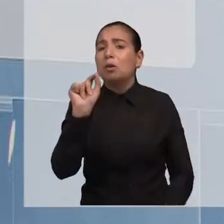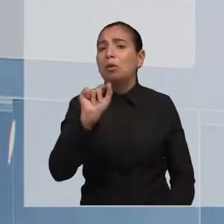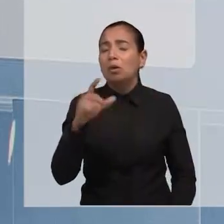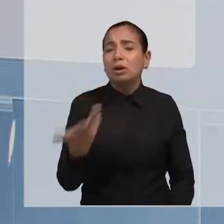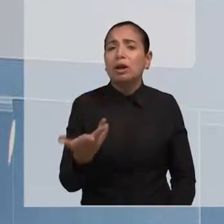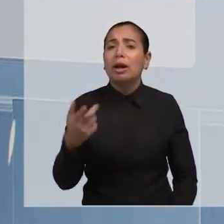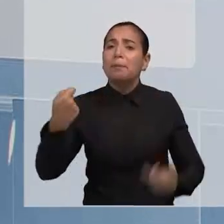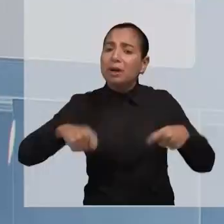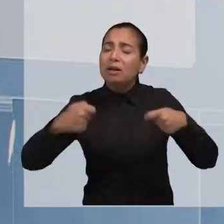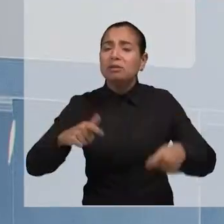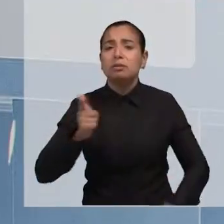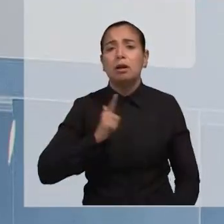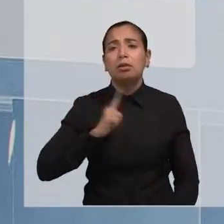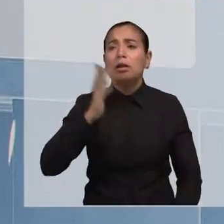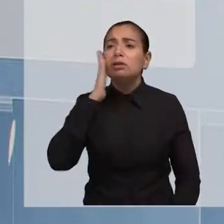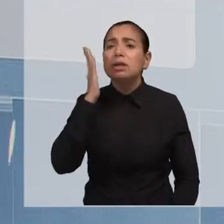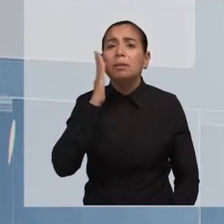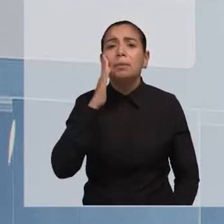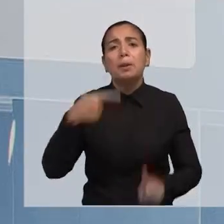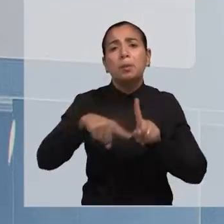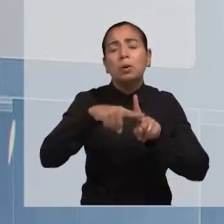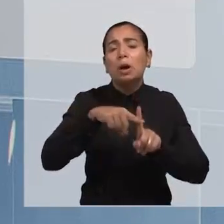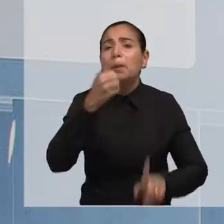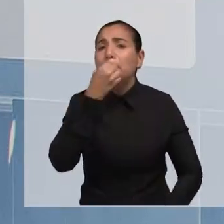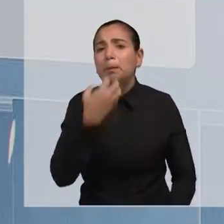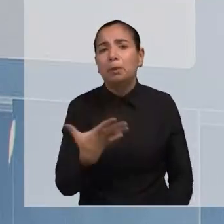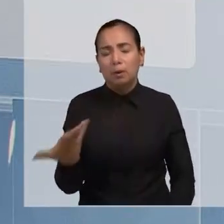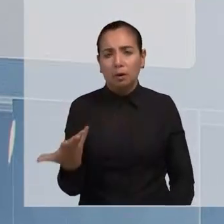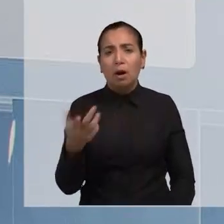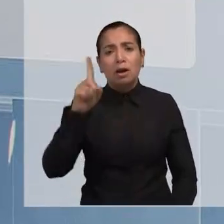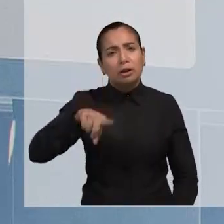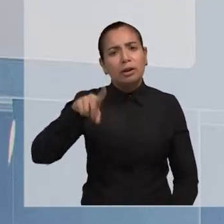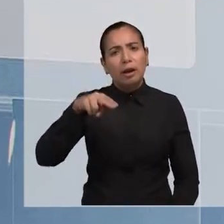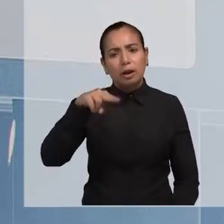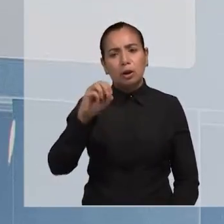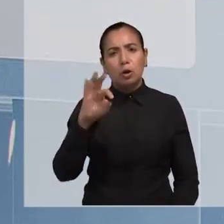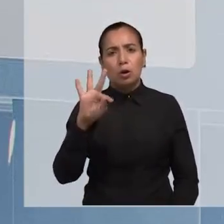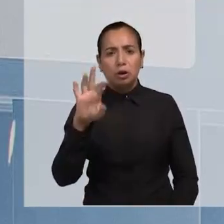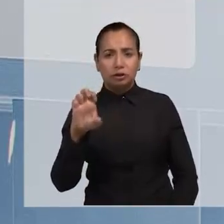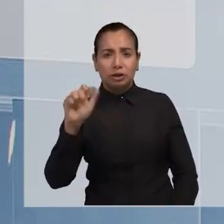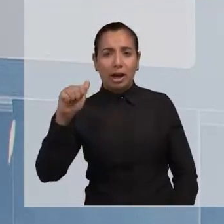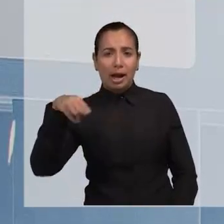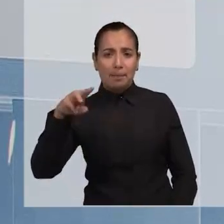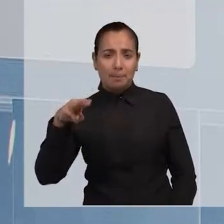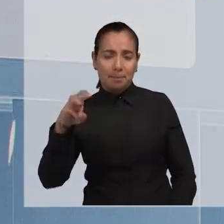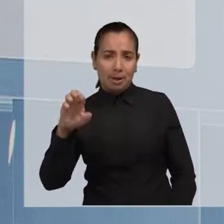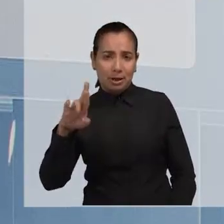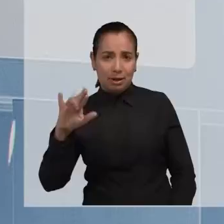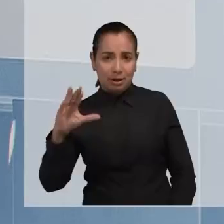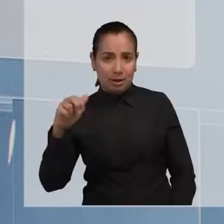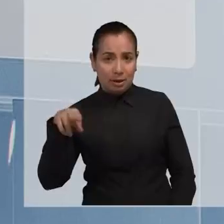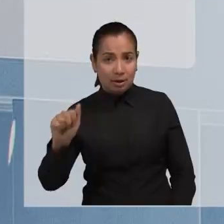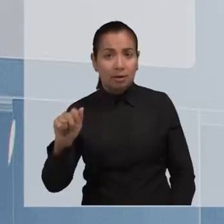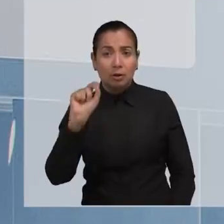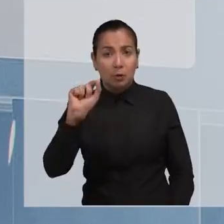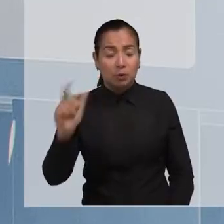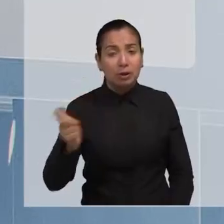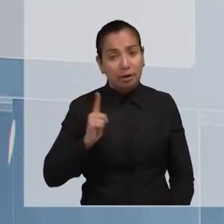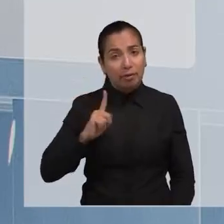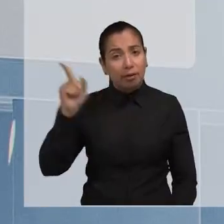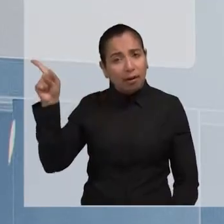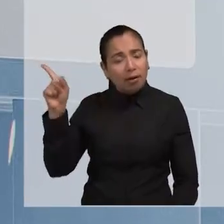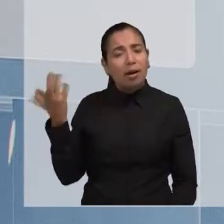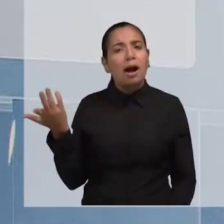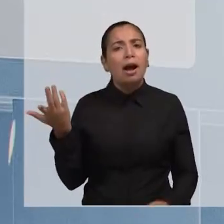numa democracia que a gente se espelha, Luiz, que é a democracia norte-americana, que tem uma Constituição que as emendas dá para